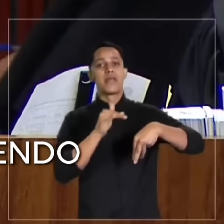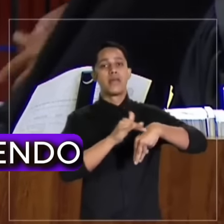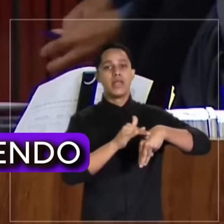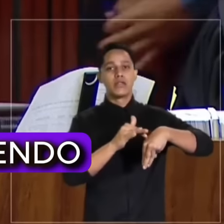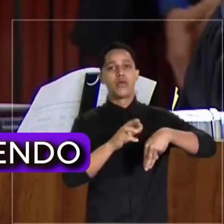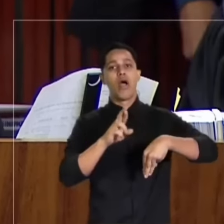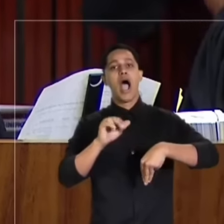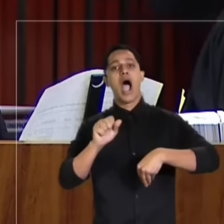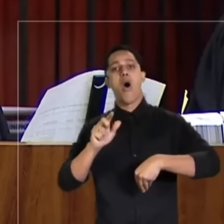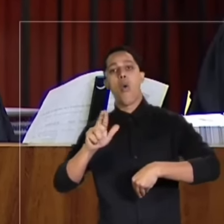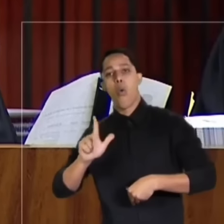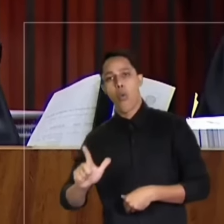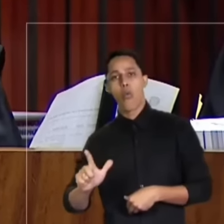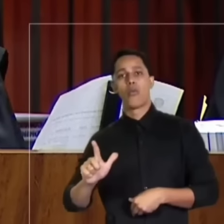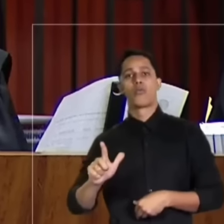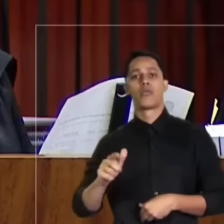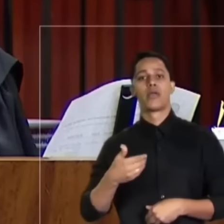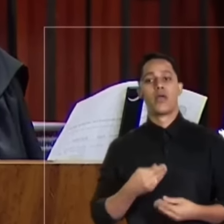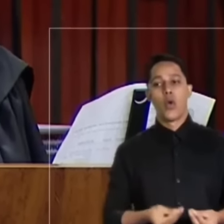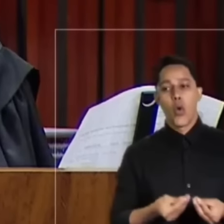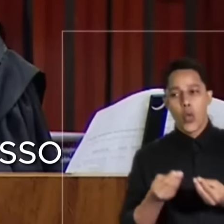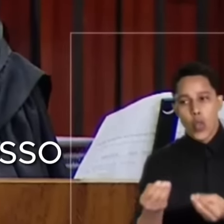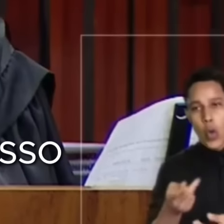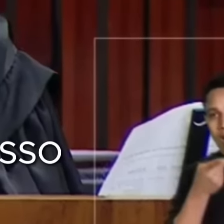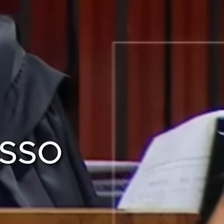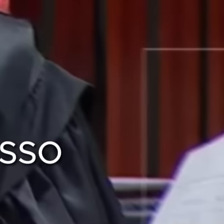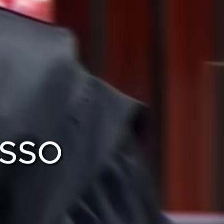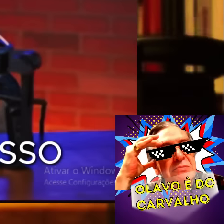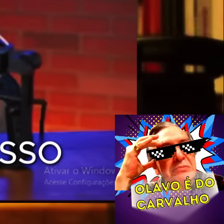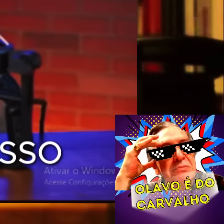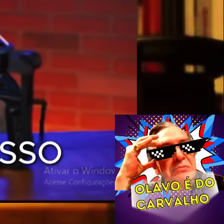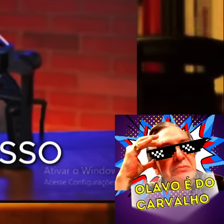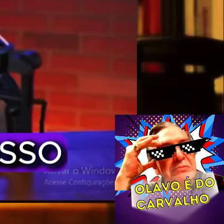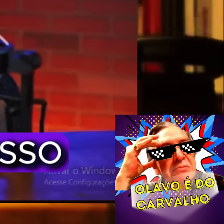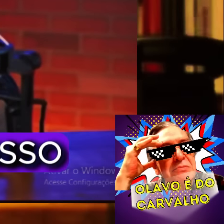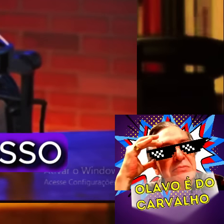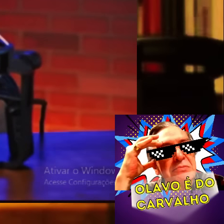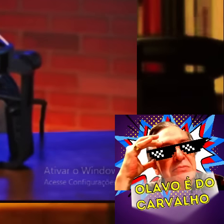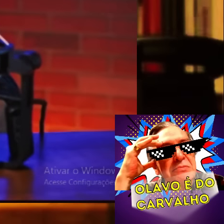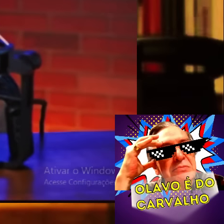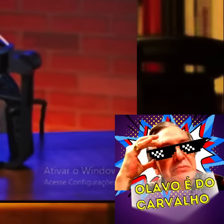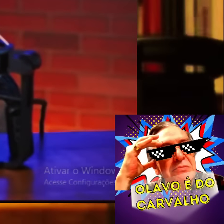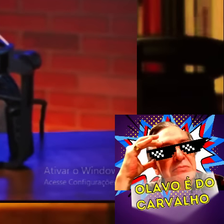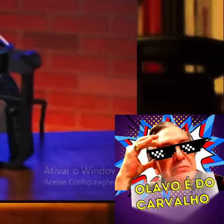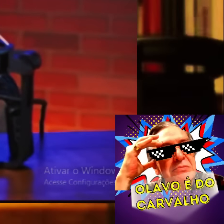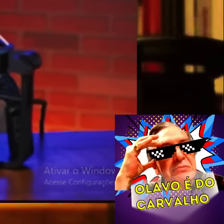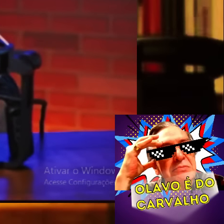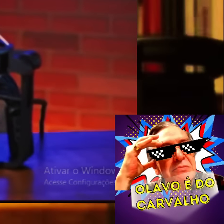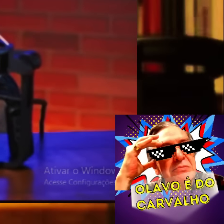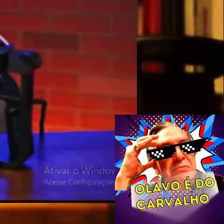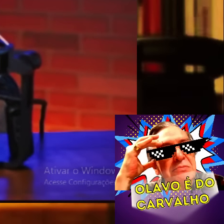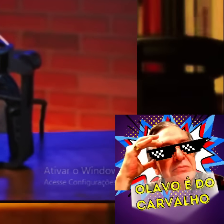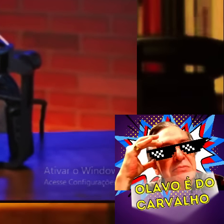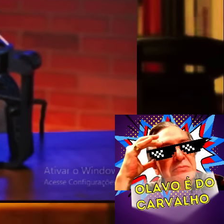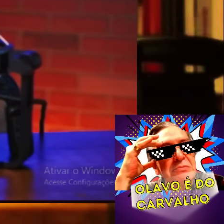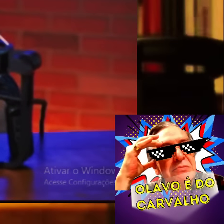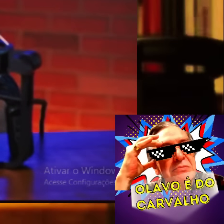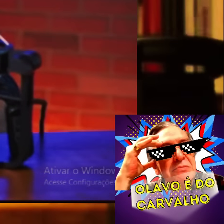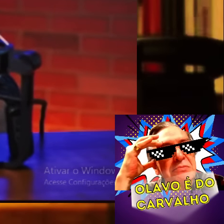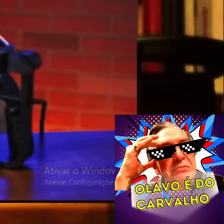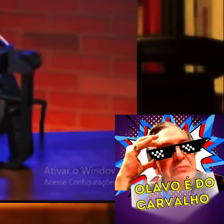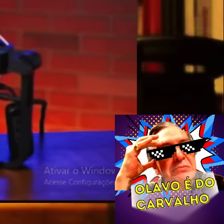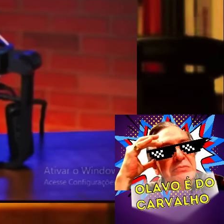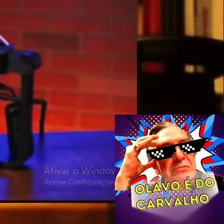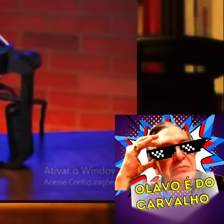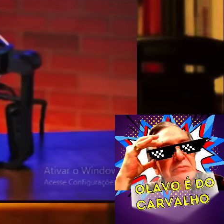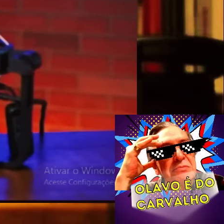Porque o que tá acontecendo? O Alexandre e companhia, eles estão amarrando tudo isso num balaio de gato